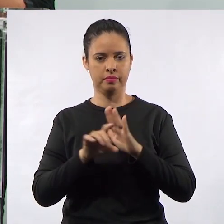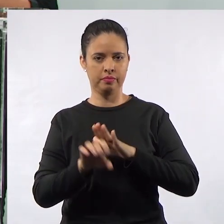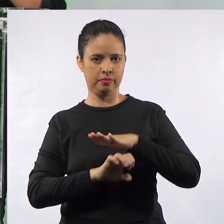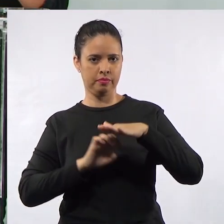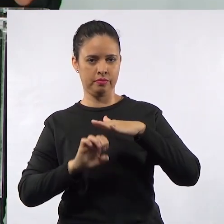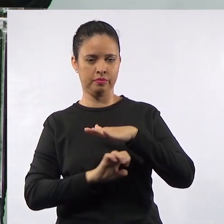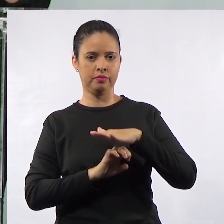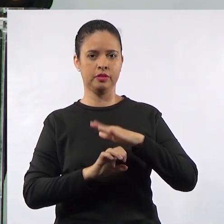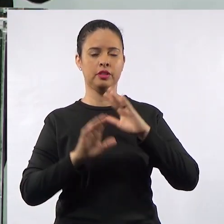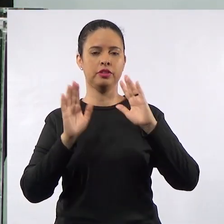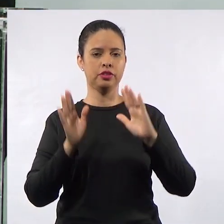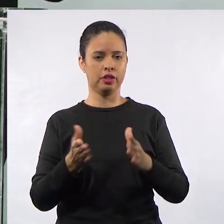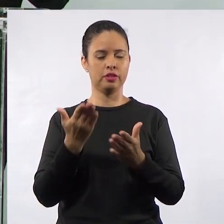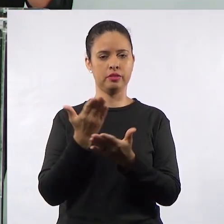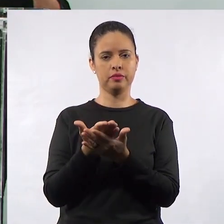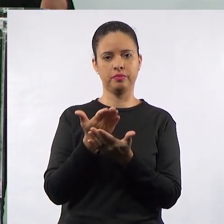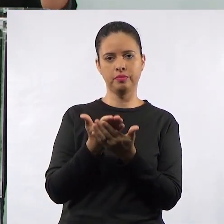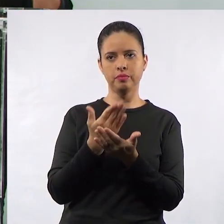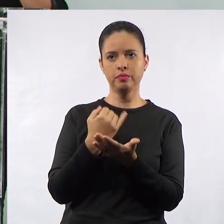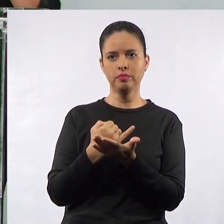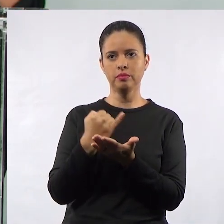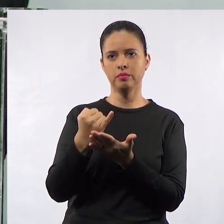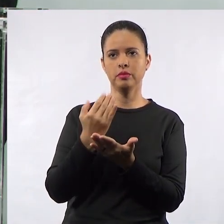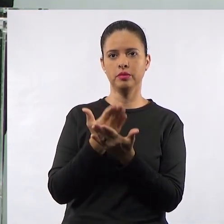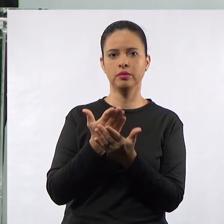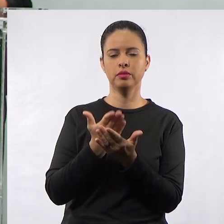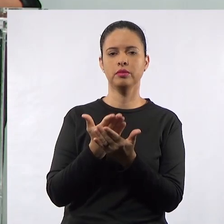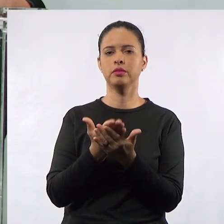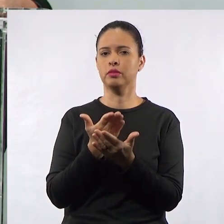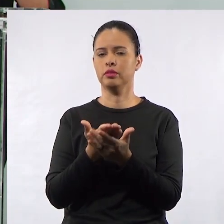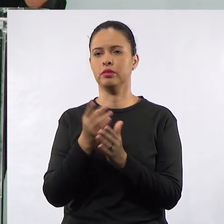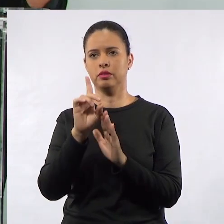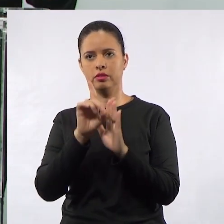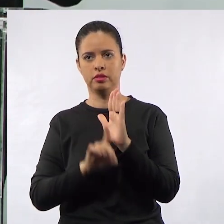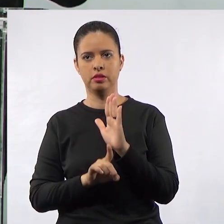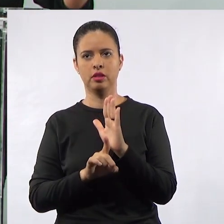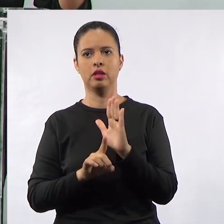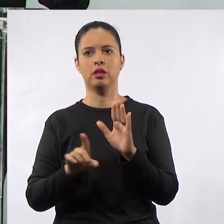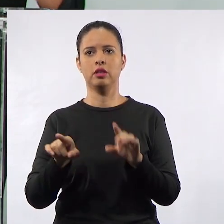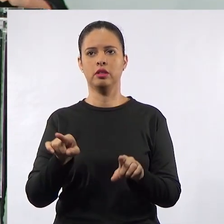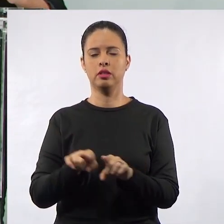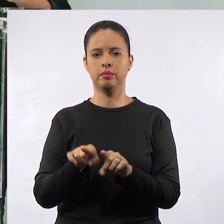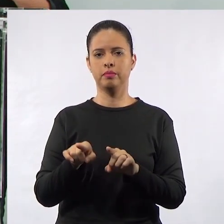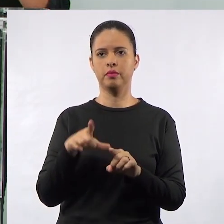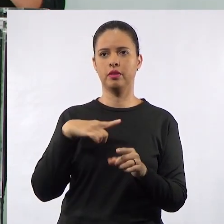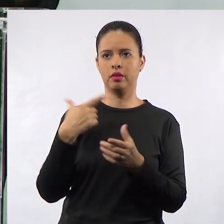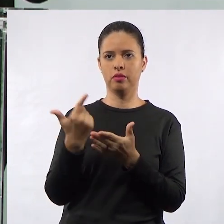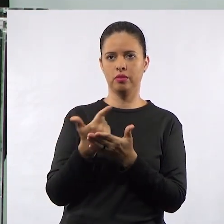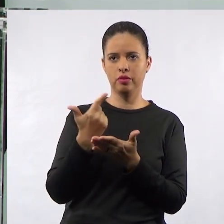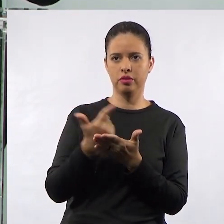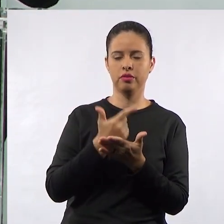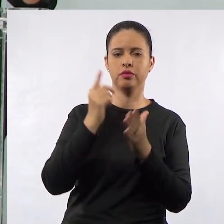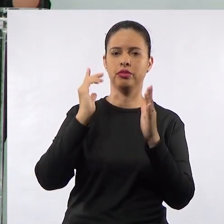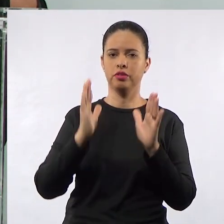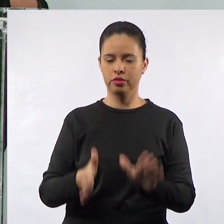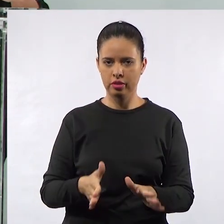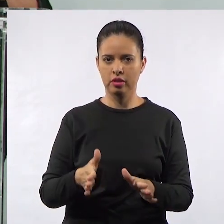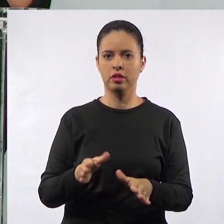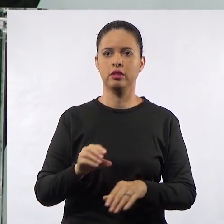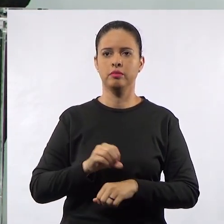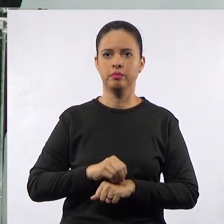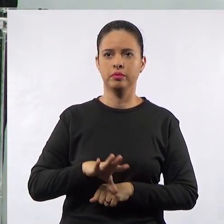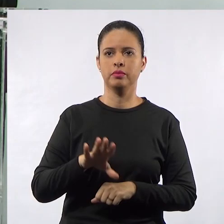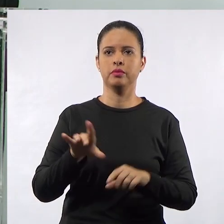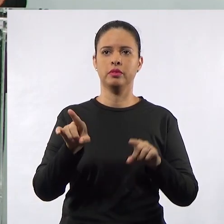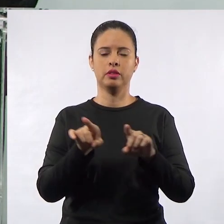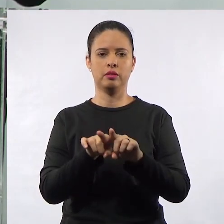Empresarial já tivemos um pouquinho ali de introdução estudo do direito né você já também tem um livrozinho que foi recomendado para essa área